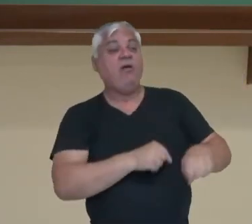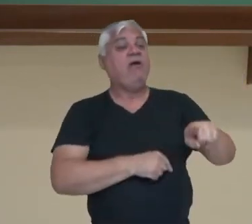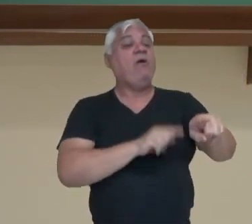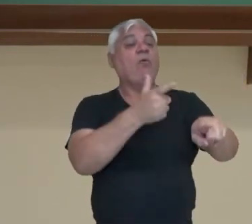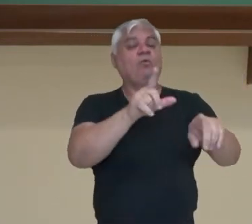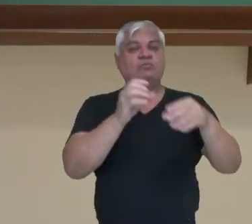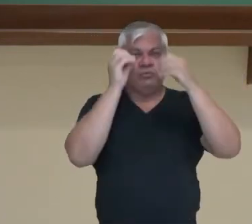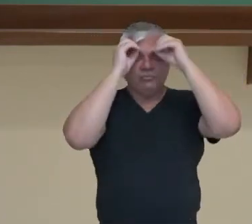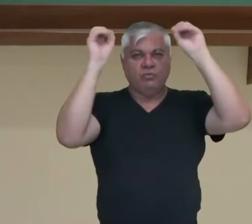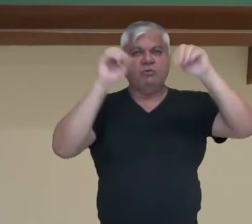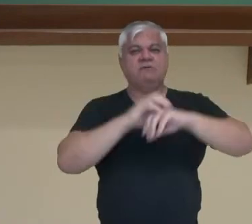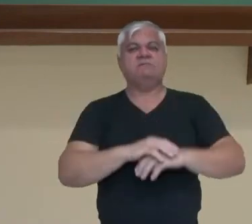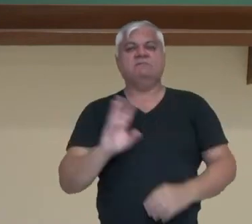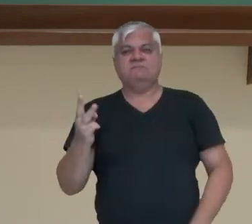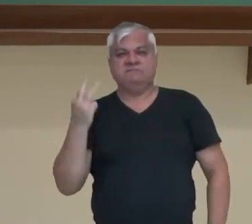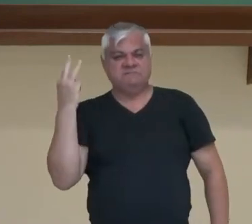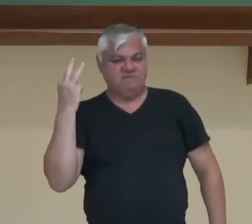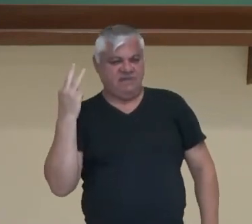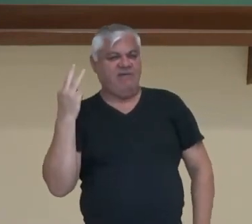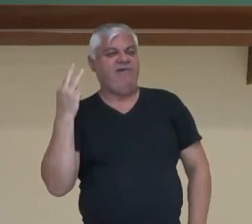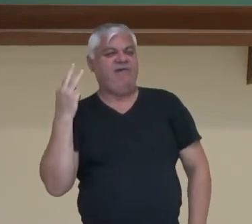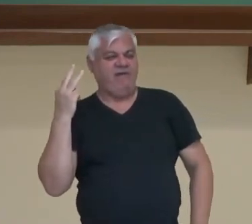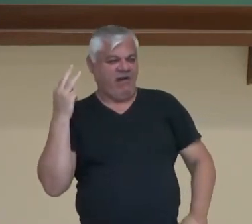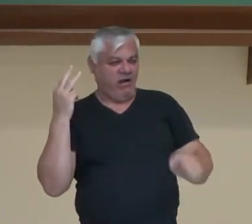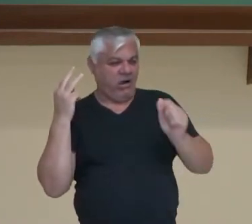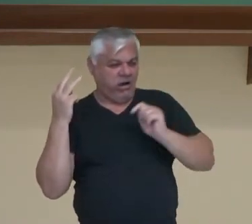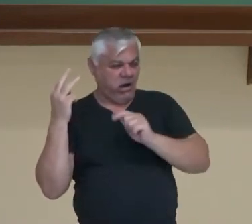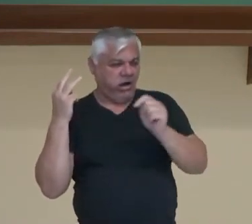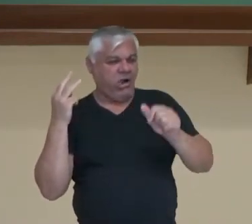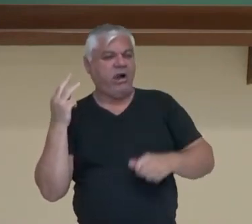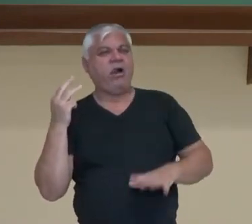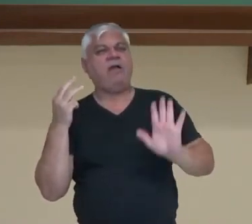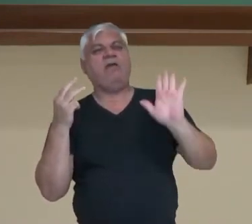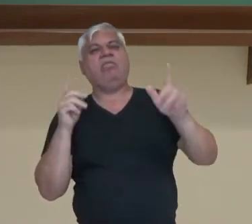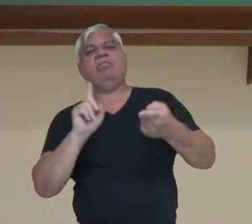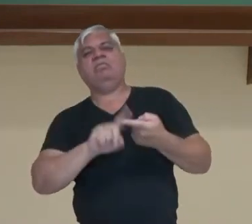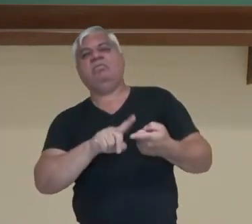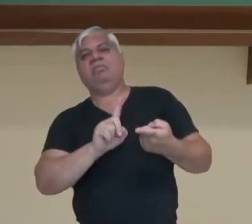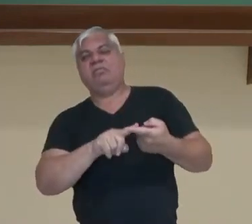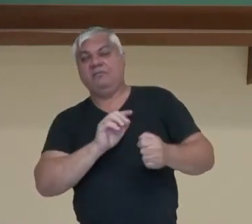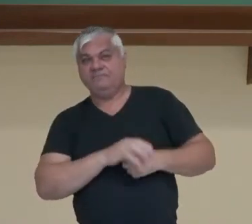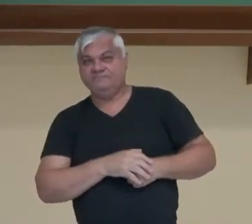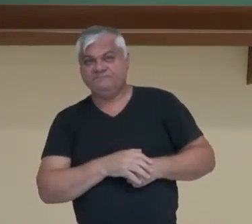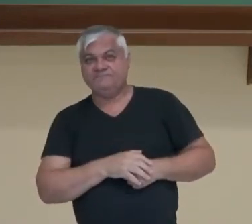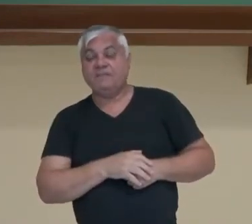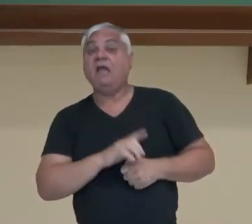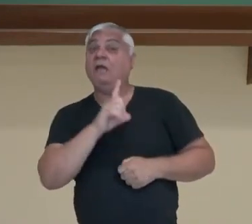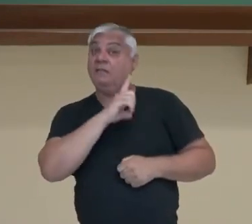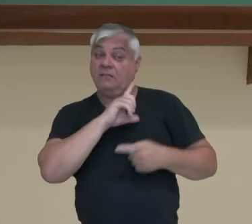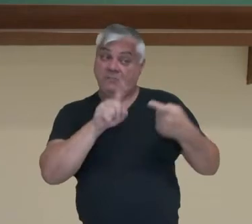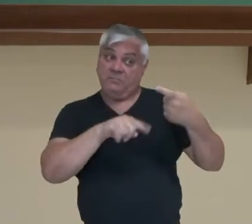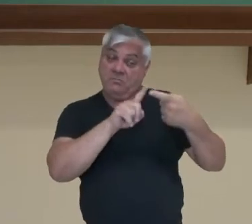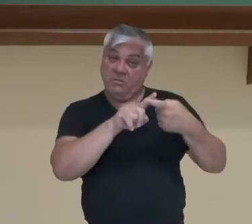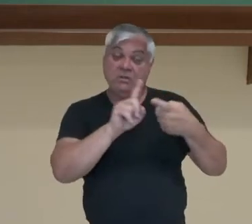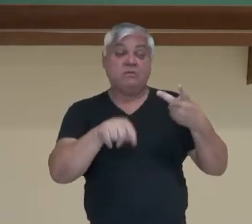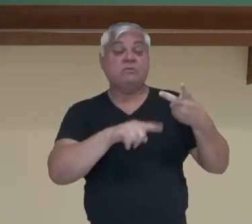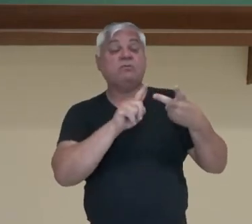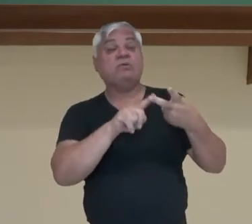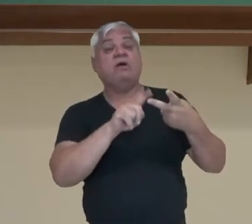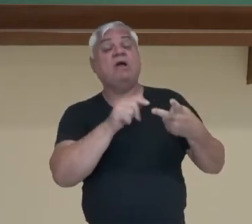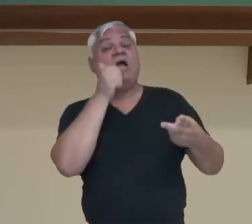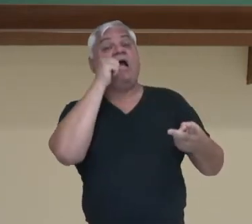disse que daí o Poseidon olhou e falou: é? Tá sacaneando comigo, é? Aí tem duas versões. Tem uma versão que a esposa do rei